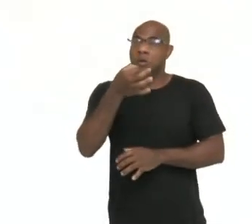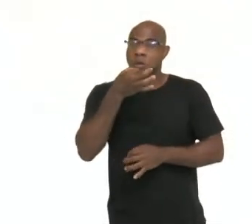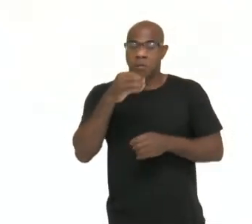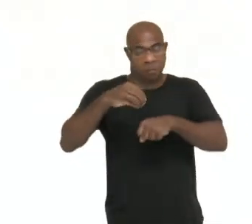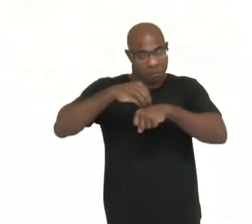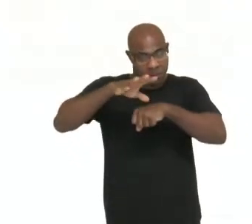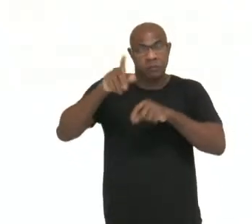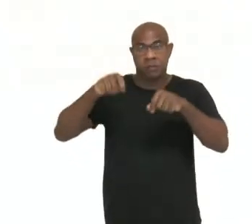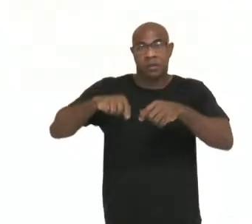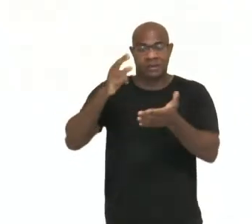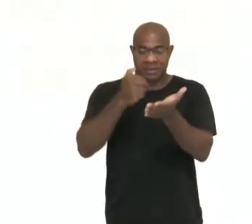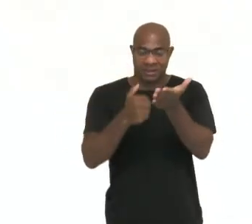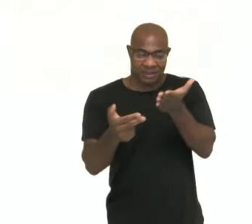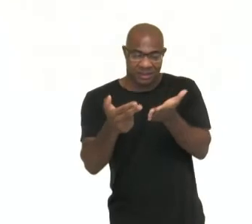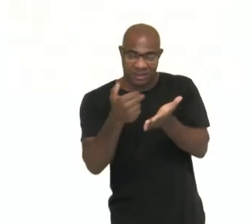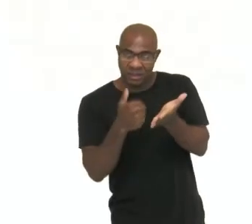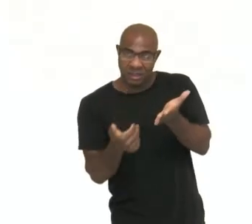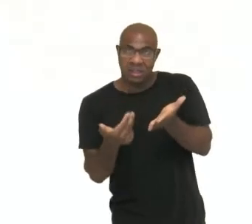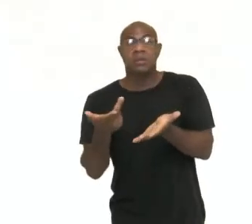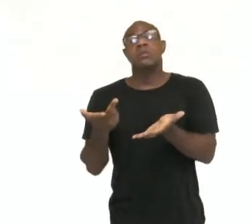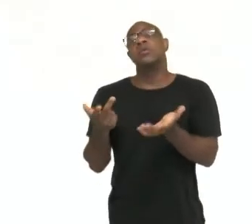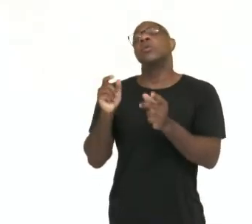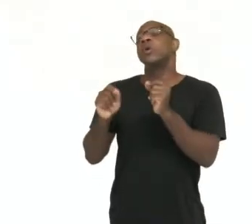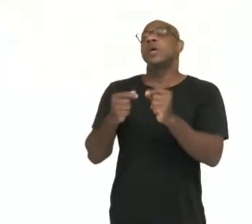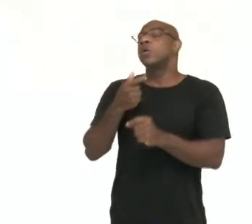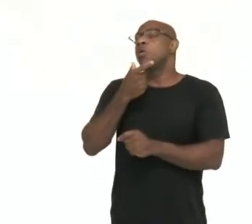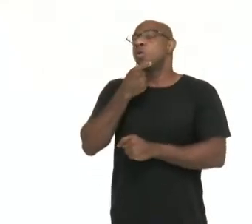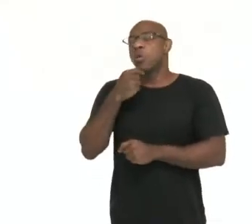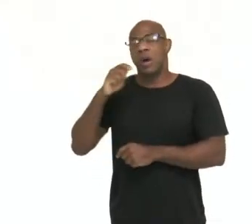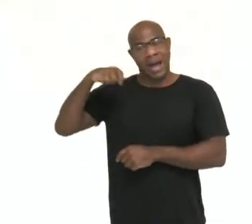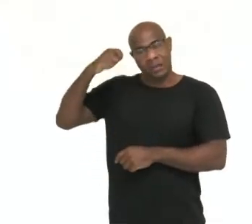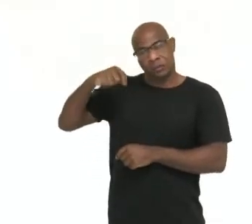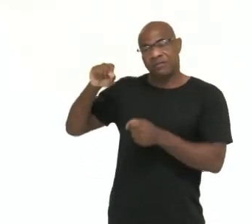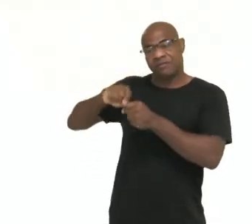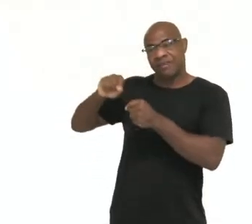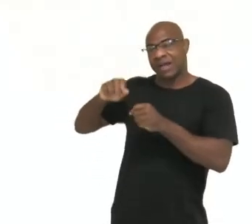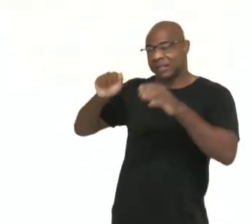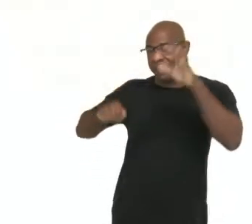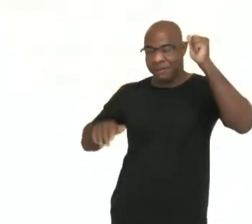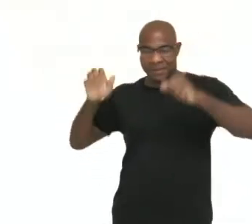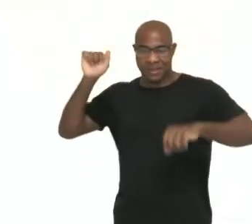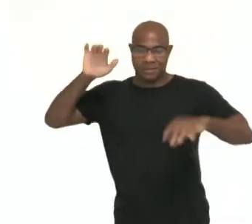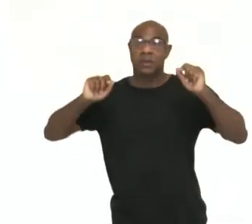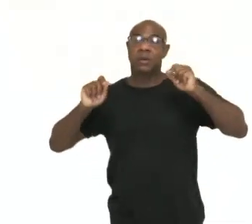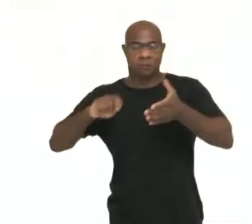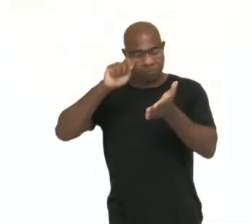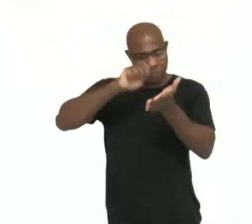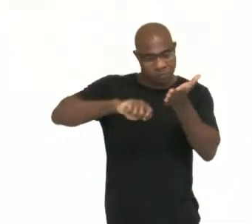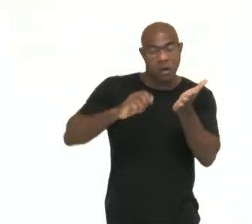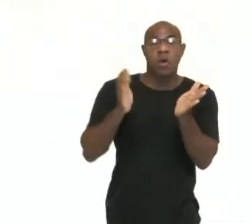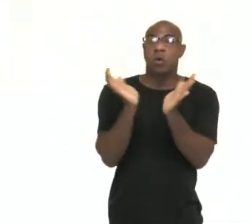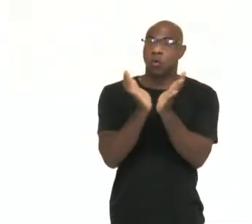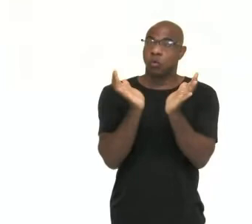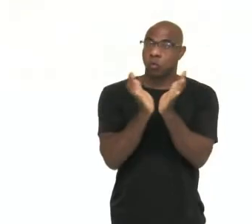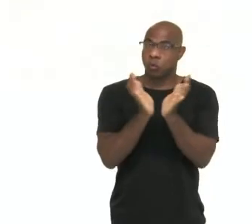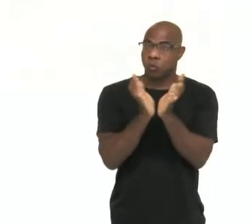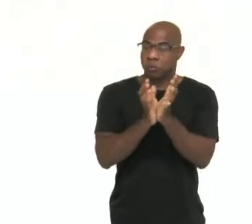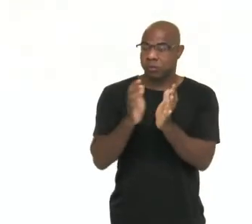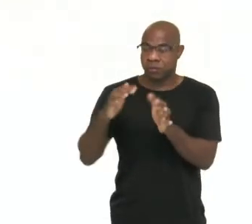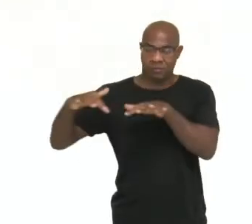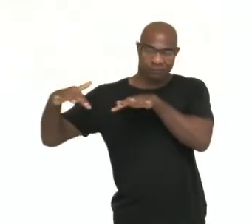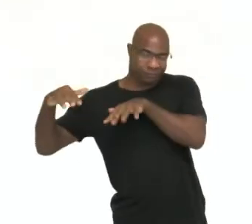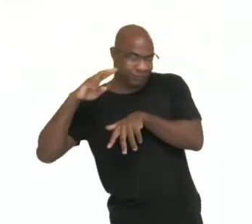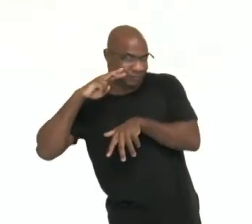poderá desenhar algumas cenas em que um ator realiza determinada mímica e um grupo de estudantes tenta adivinhar